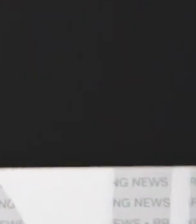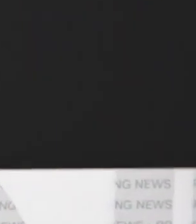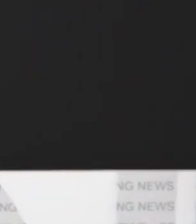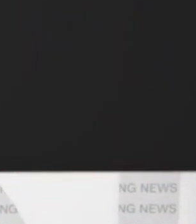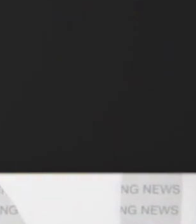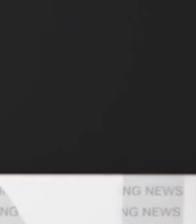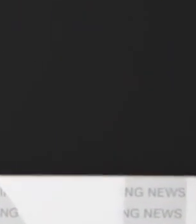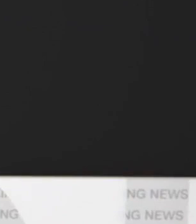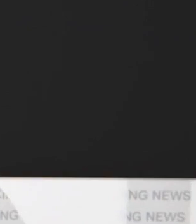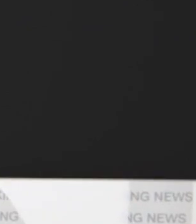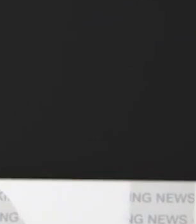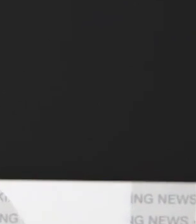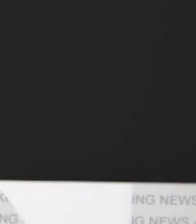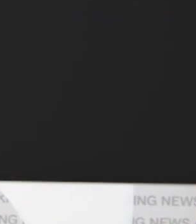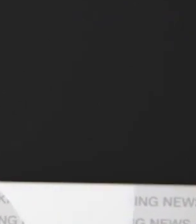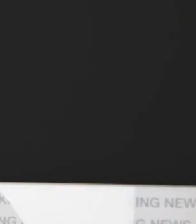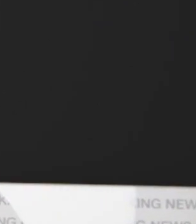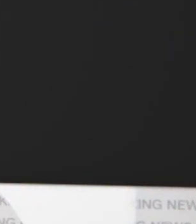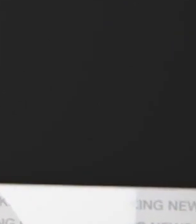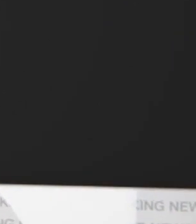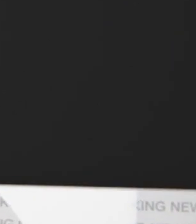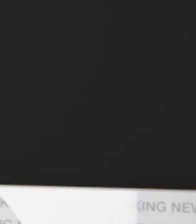News, CNN.